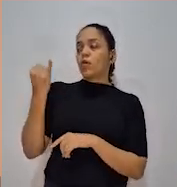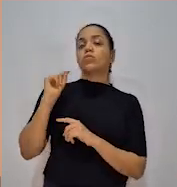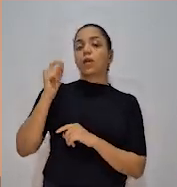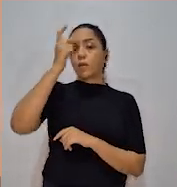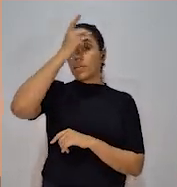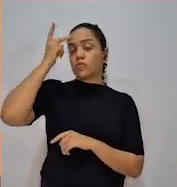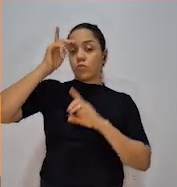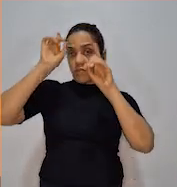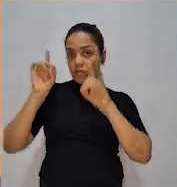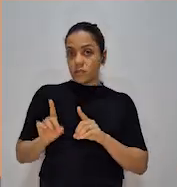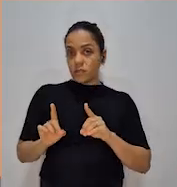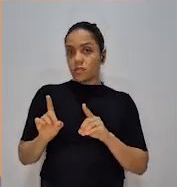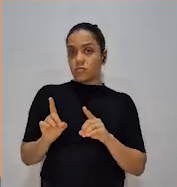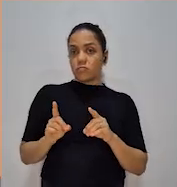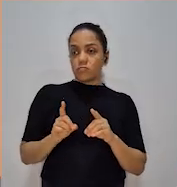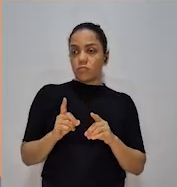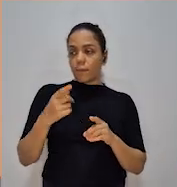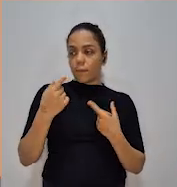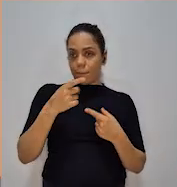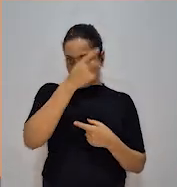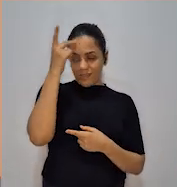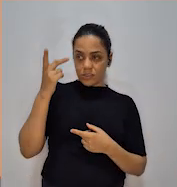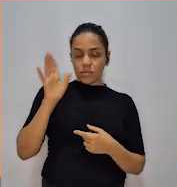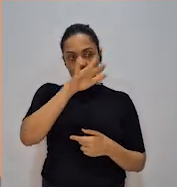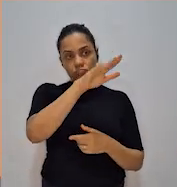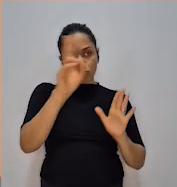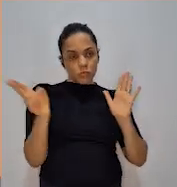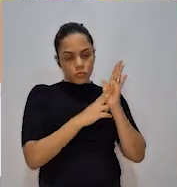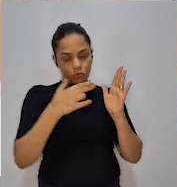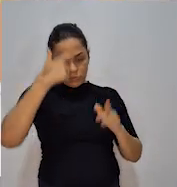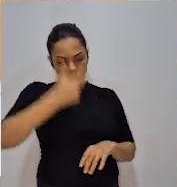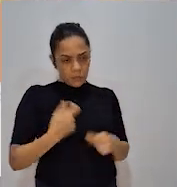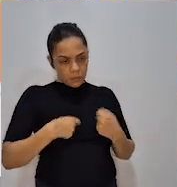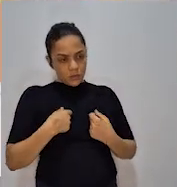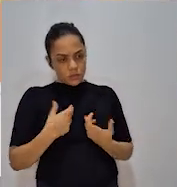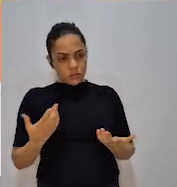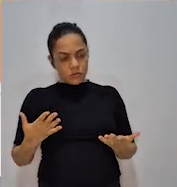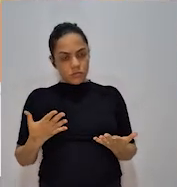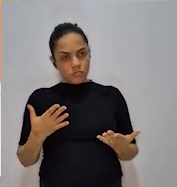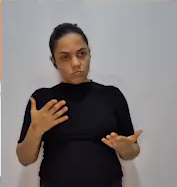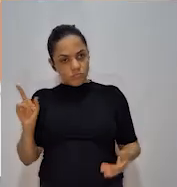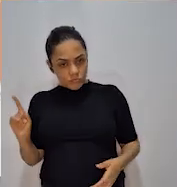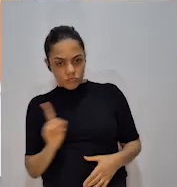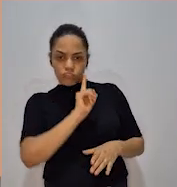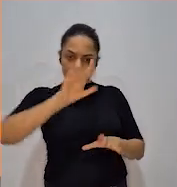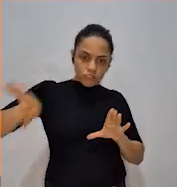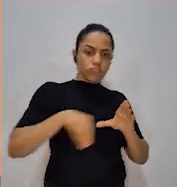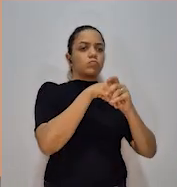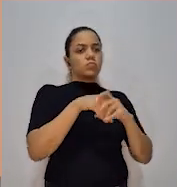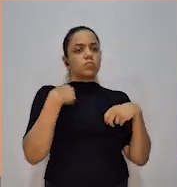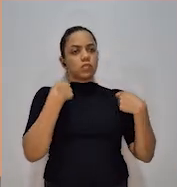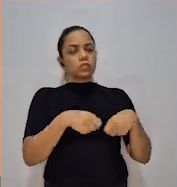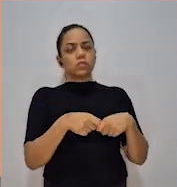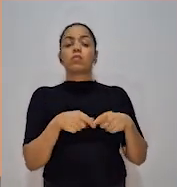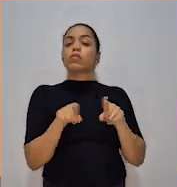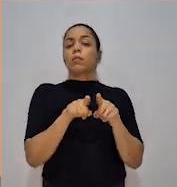com deficiência assumam esse lugar, né? Se empoderem de fato, né? Se sintam pertencentes para poder